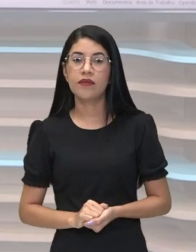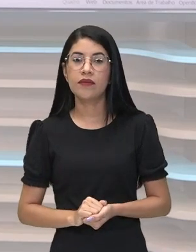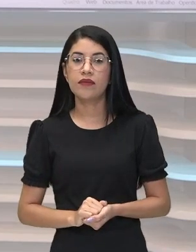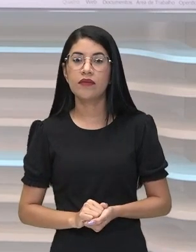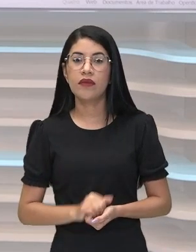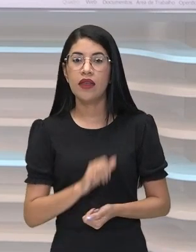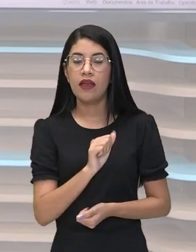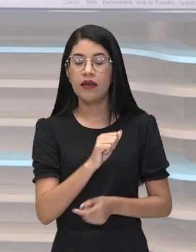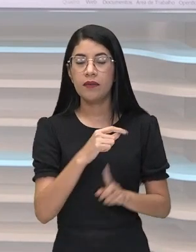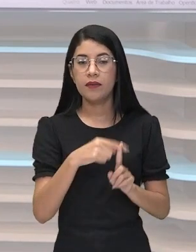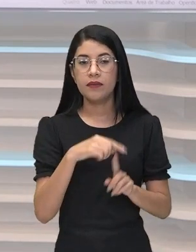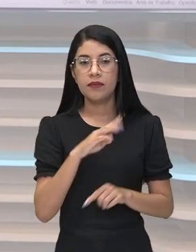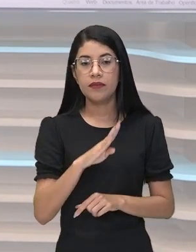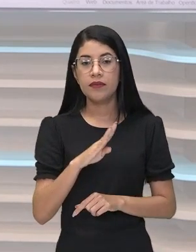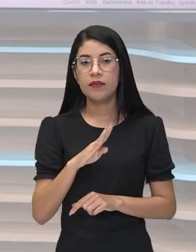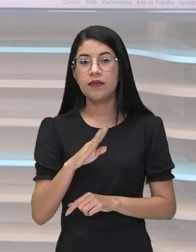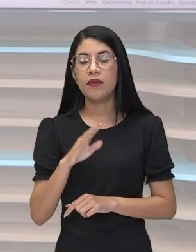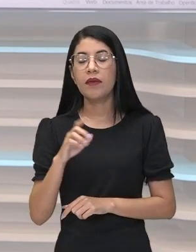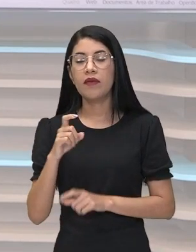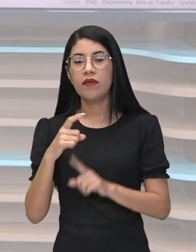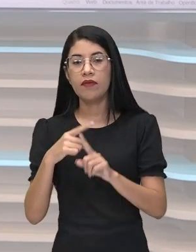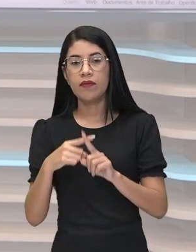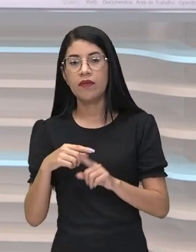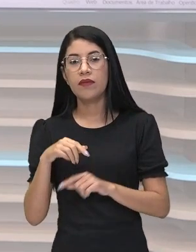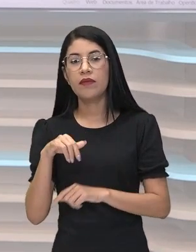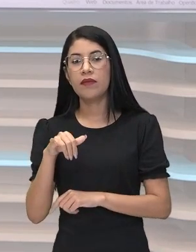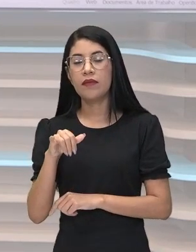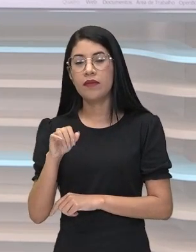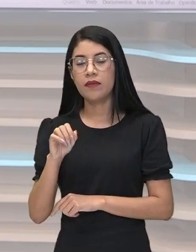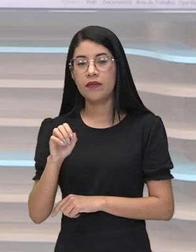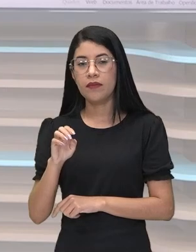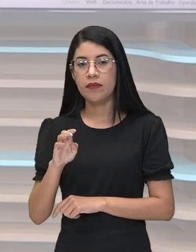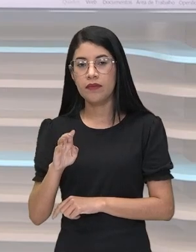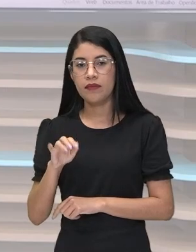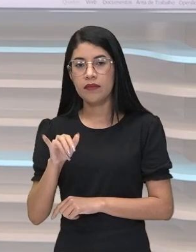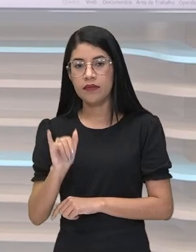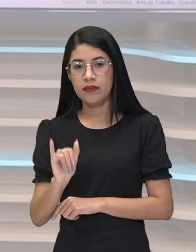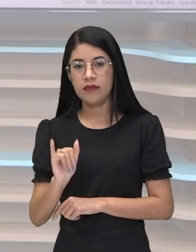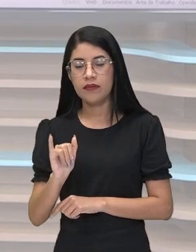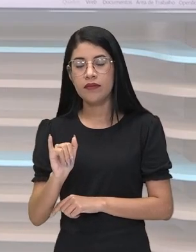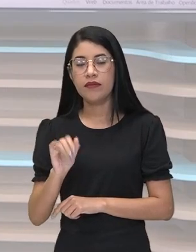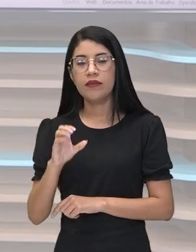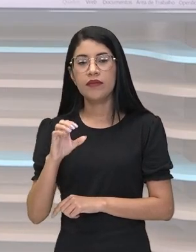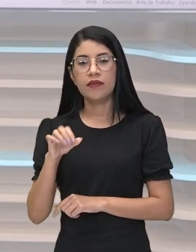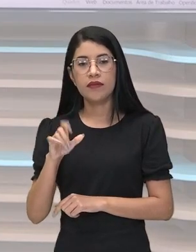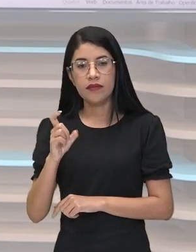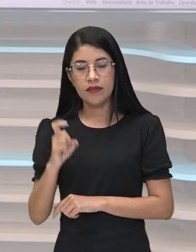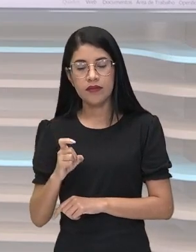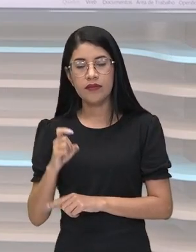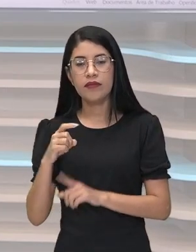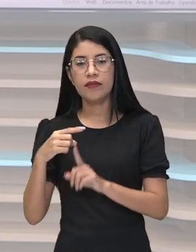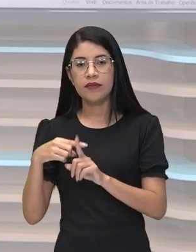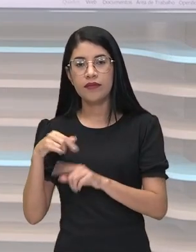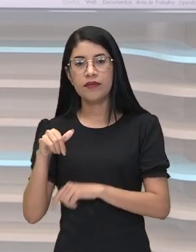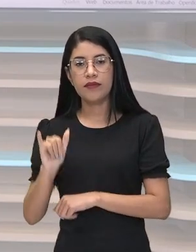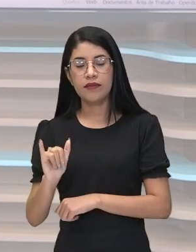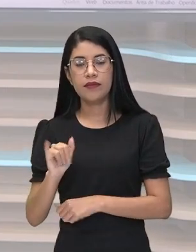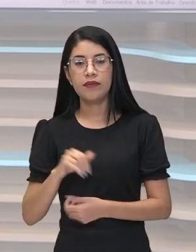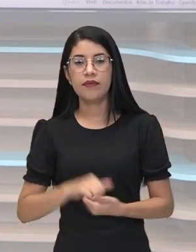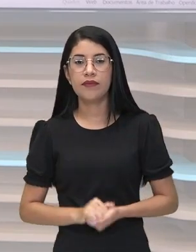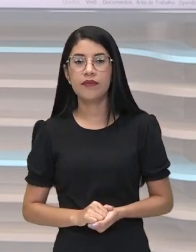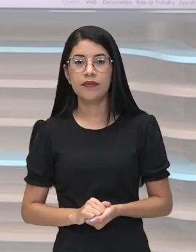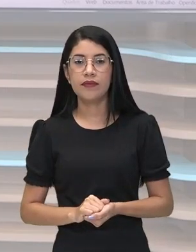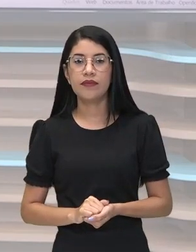B vezes o produto do número B mais Y. Então, ou X mais Y. Então,